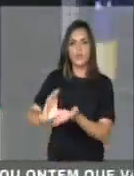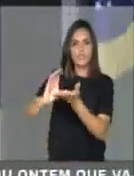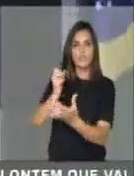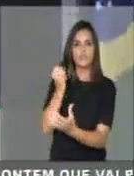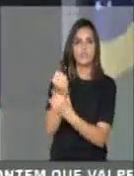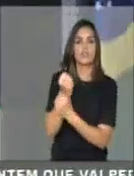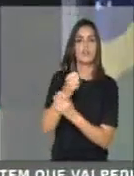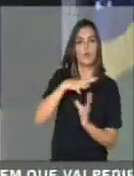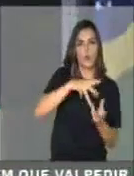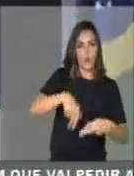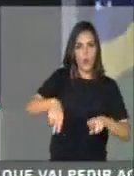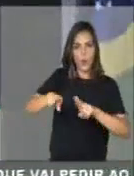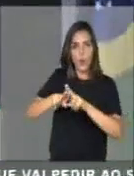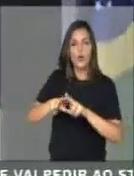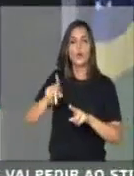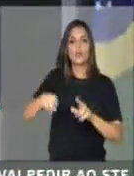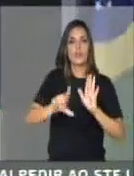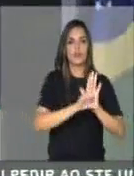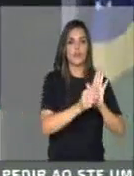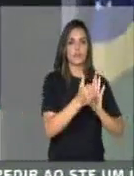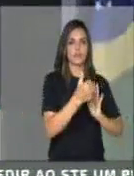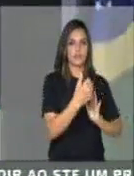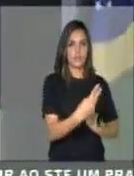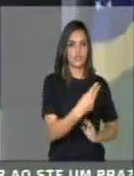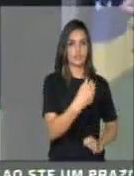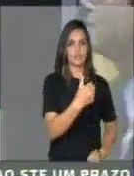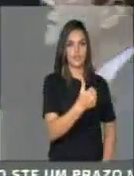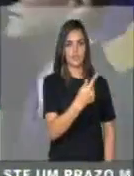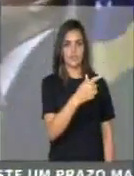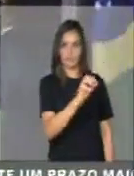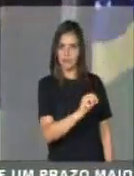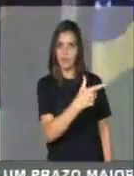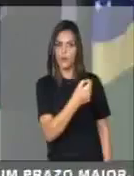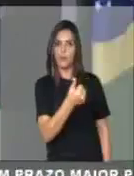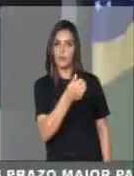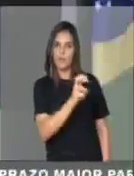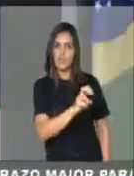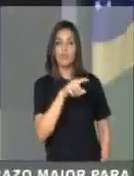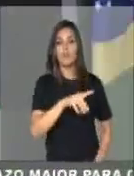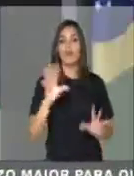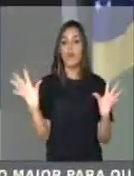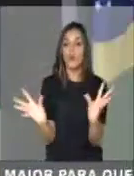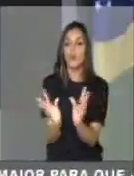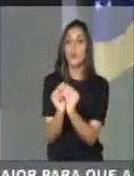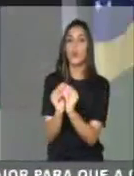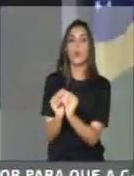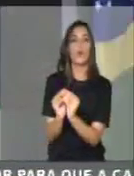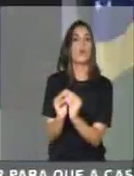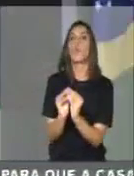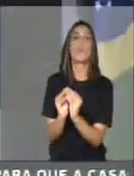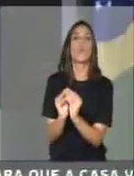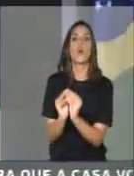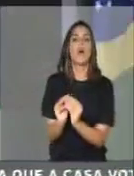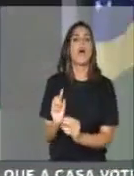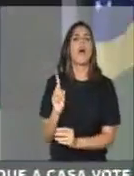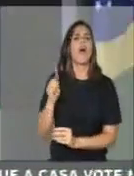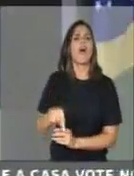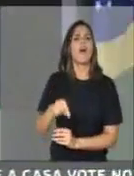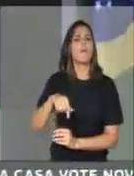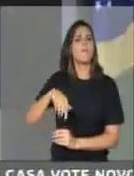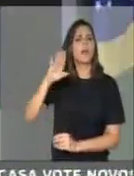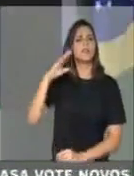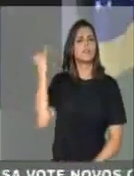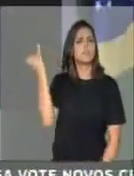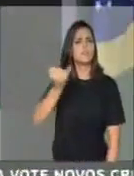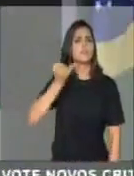Nações Unidas pelo Brasil se prevê na Lei 1370/2015, acabam por se resumir, em última análise, no que de